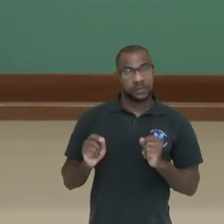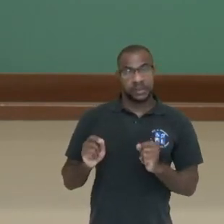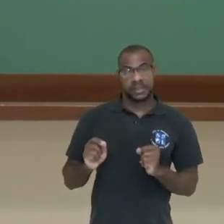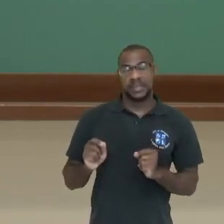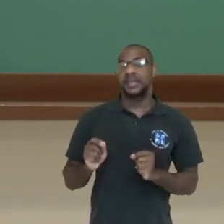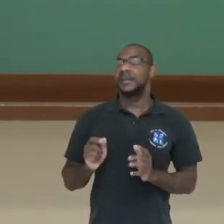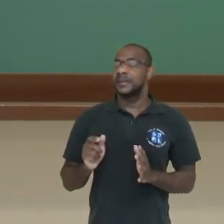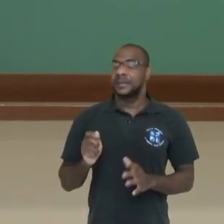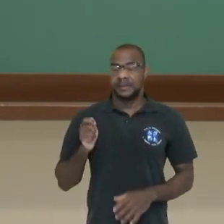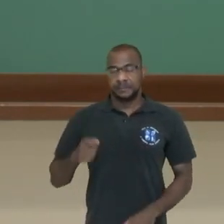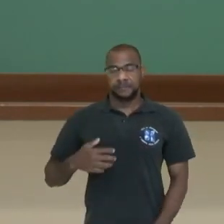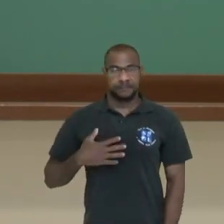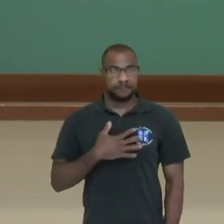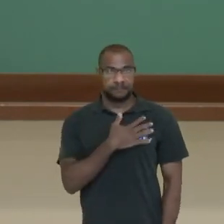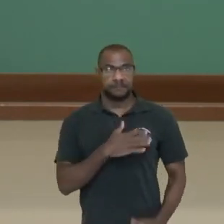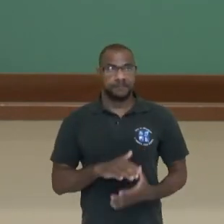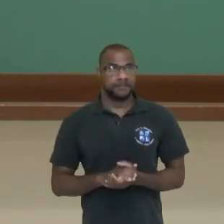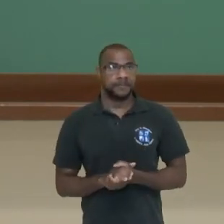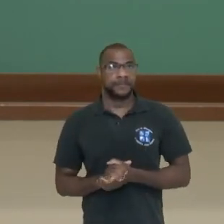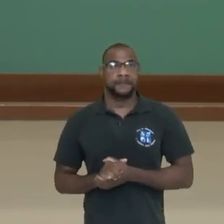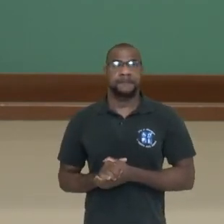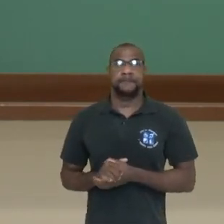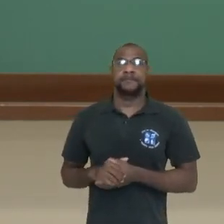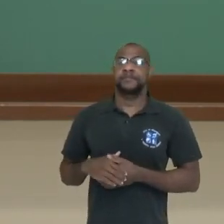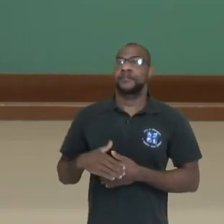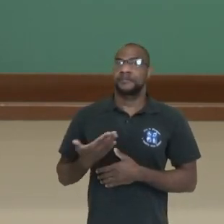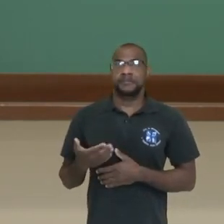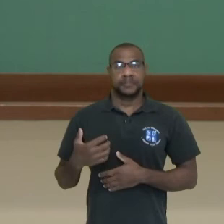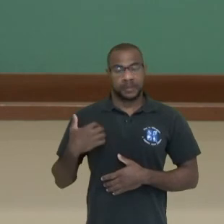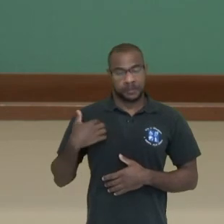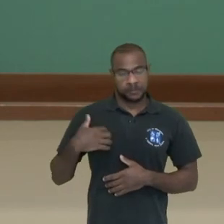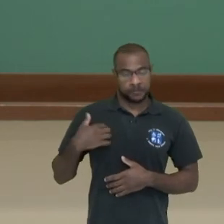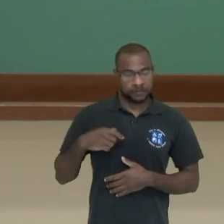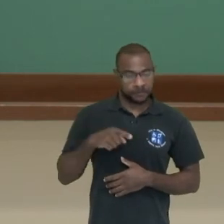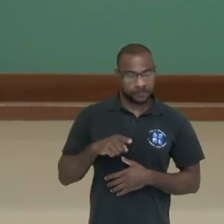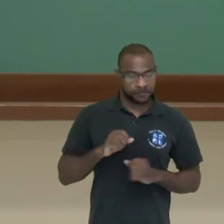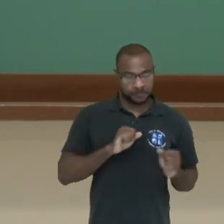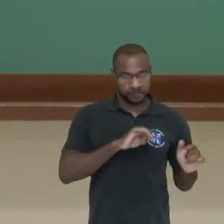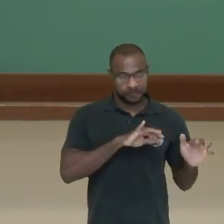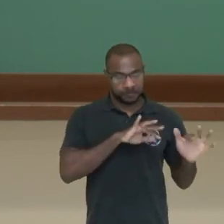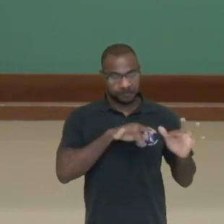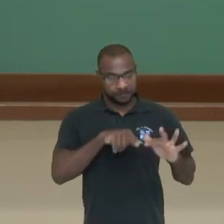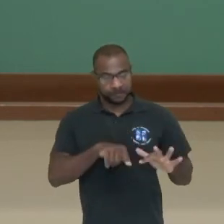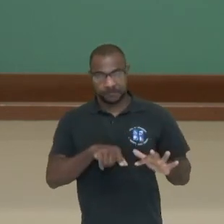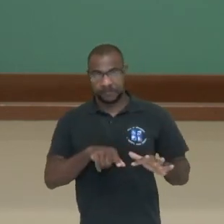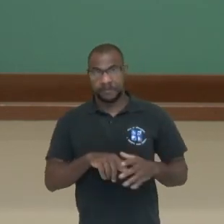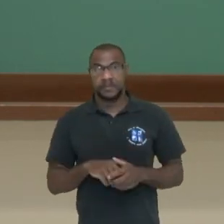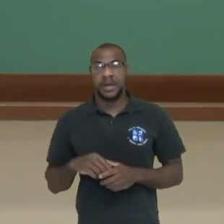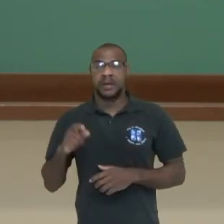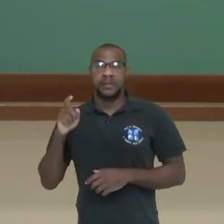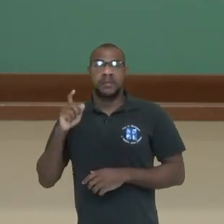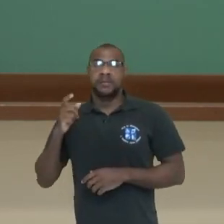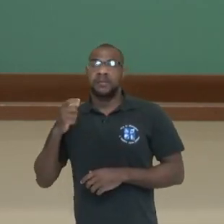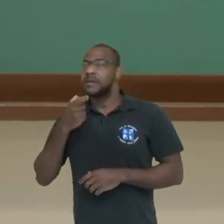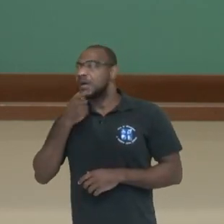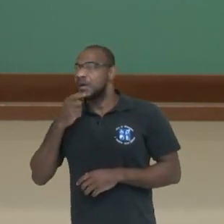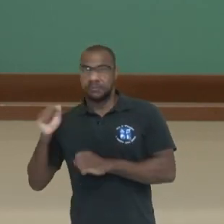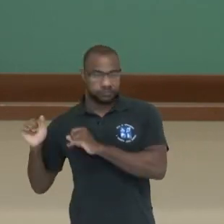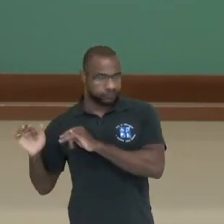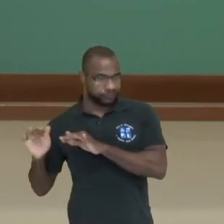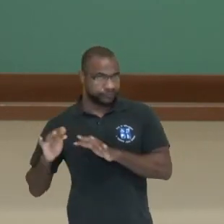a ilha e vão ser expulsos, derrotados. A derrota tem um sentimento muito terrível para o